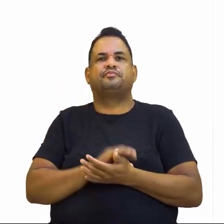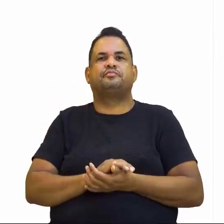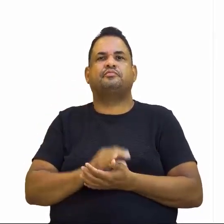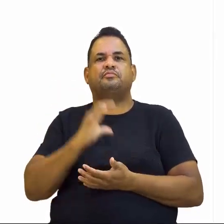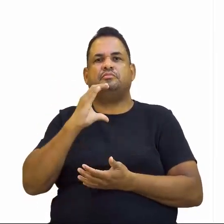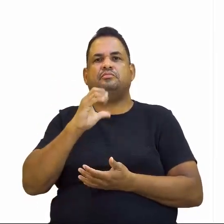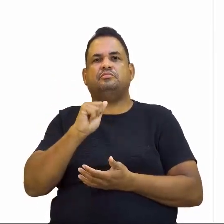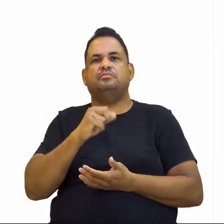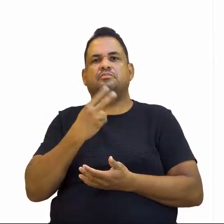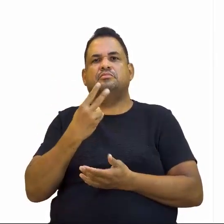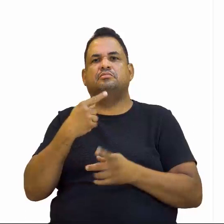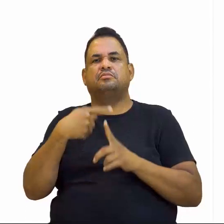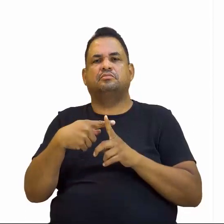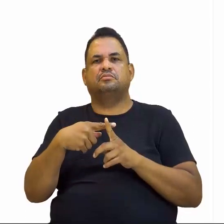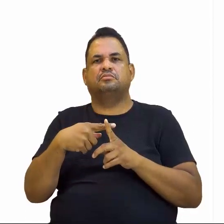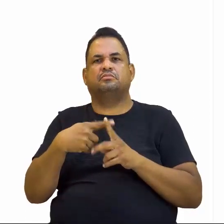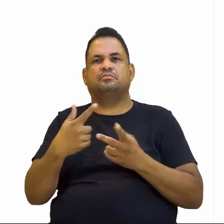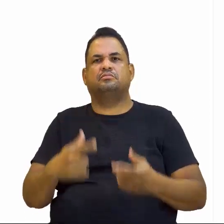é 2+.